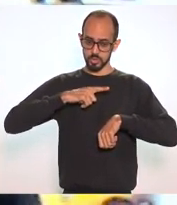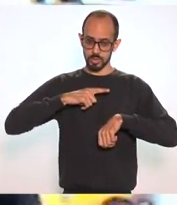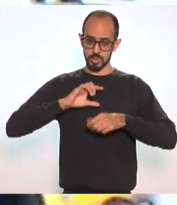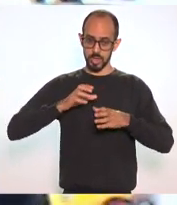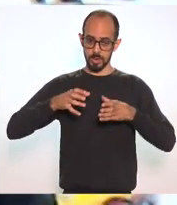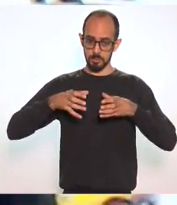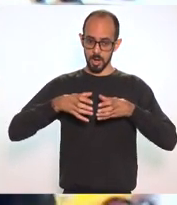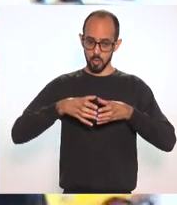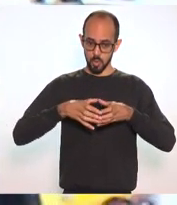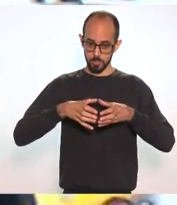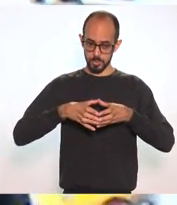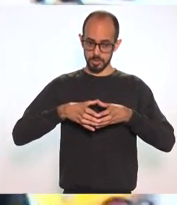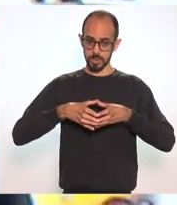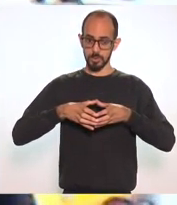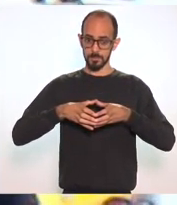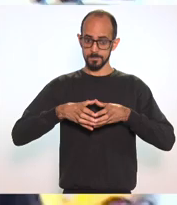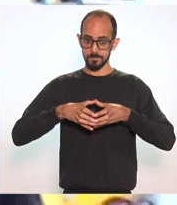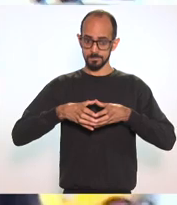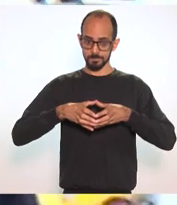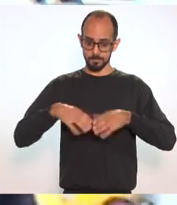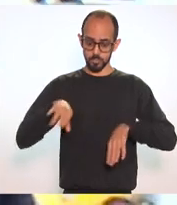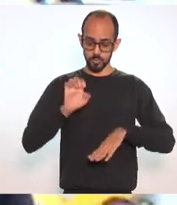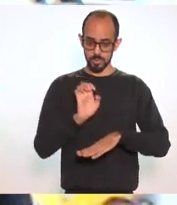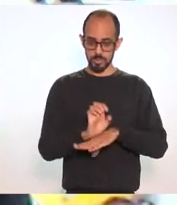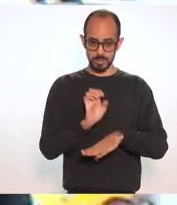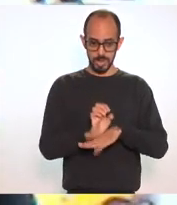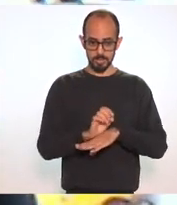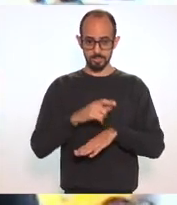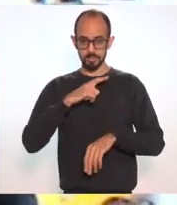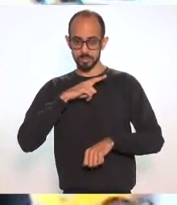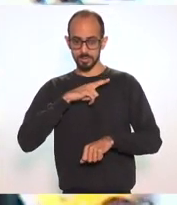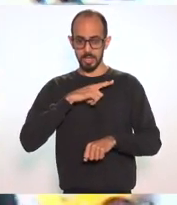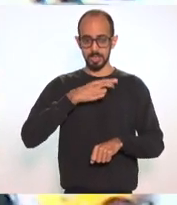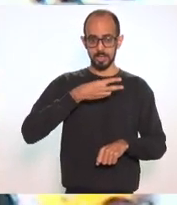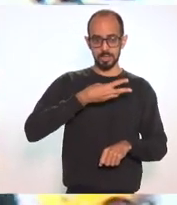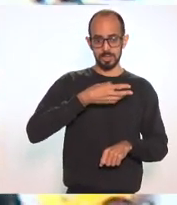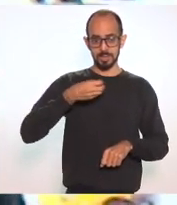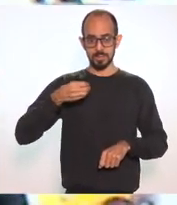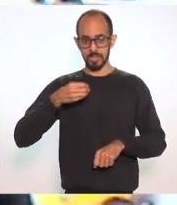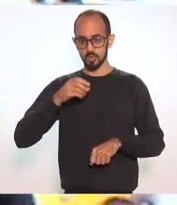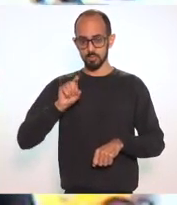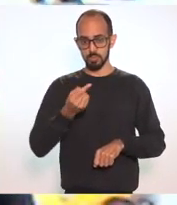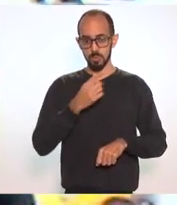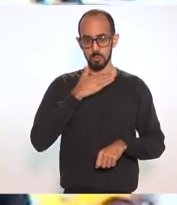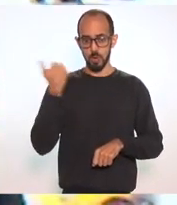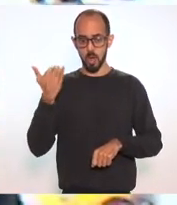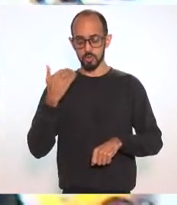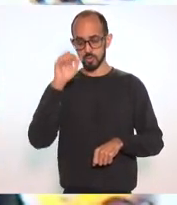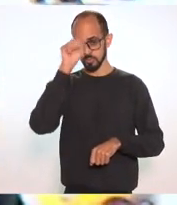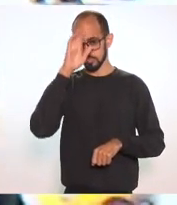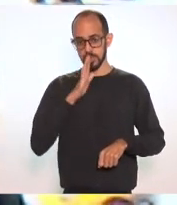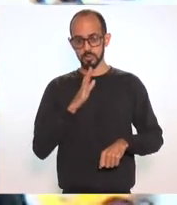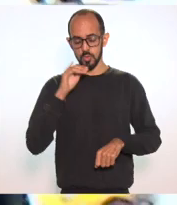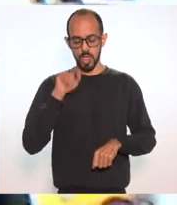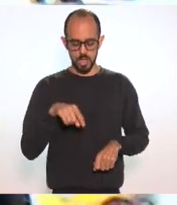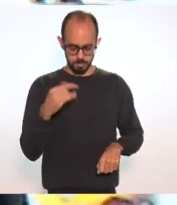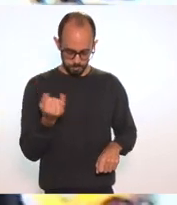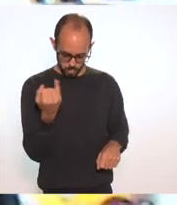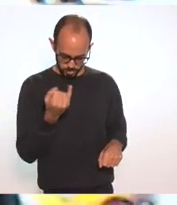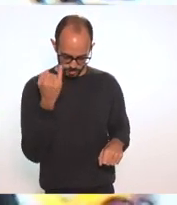de agentes do Estado levam a uma situação de 300 mil mortes no Brasil, é muito importante a gente